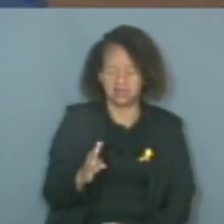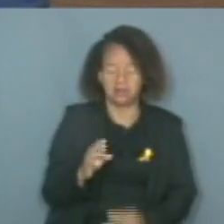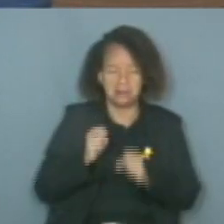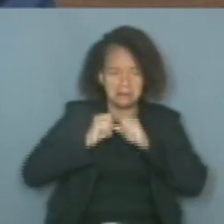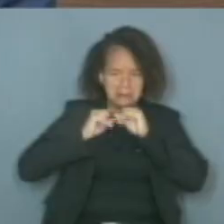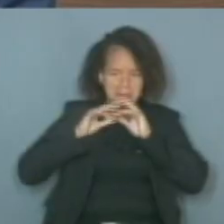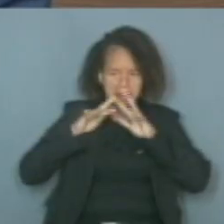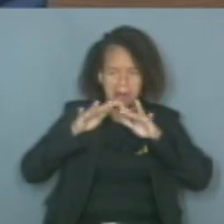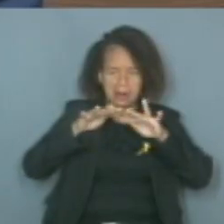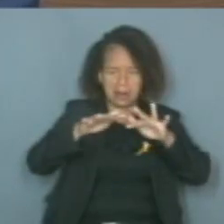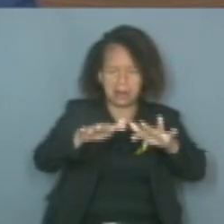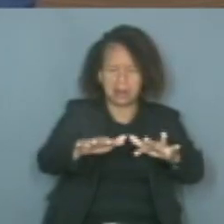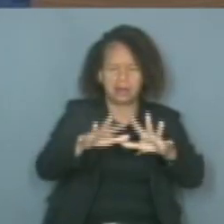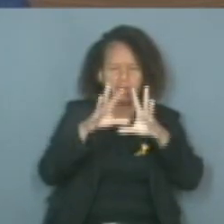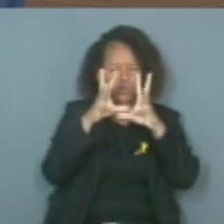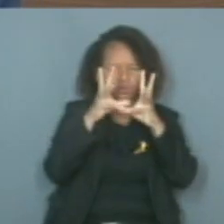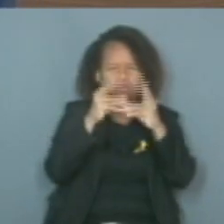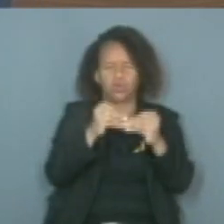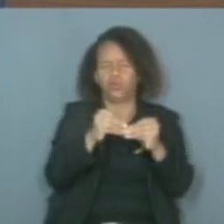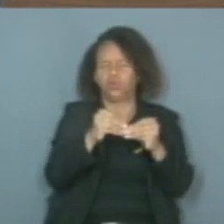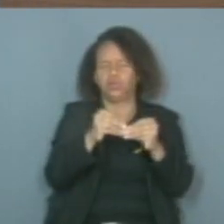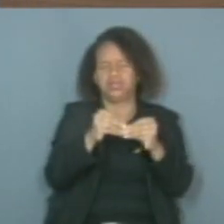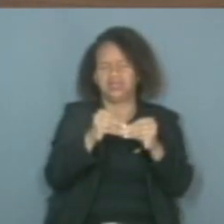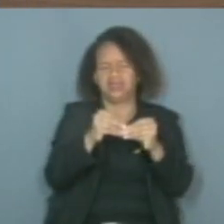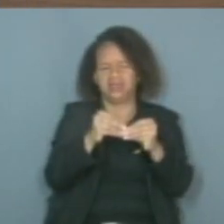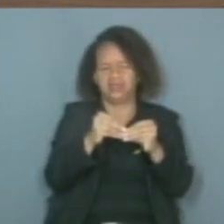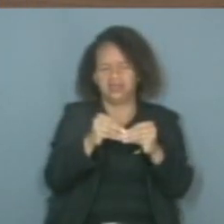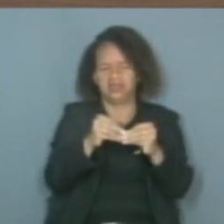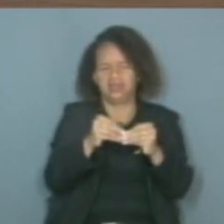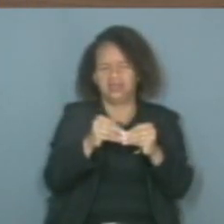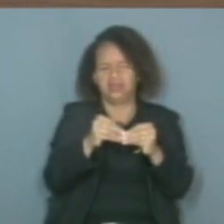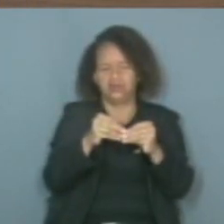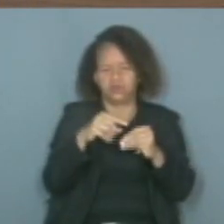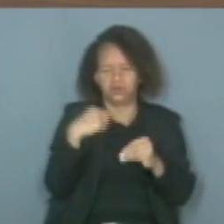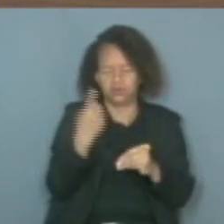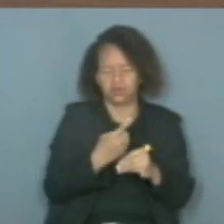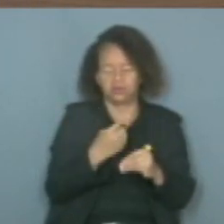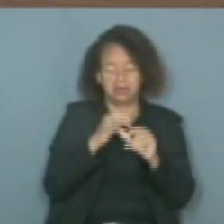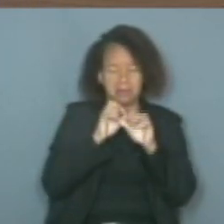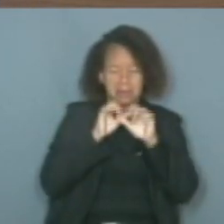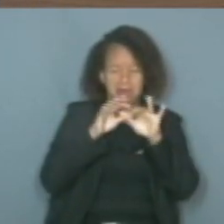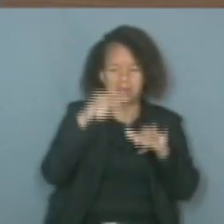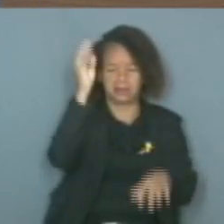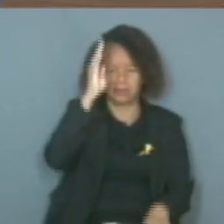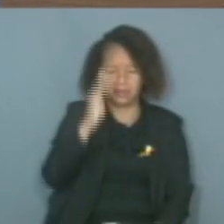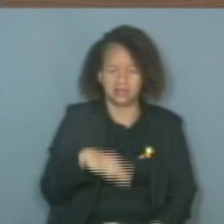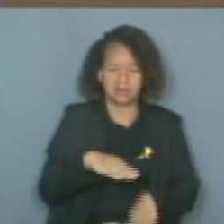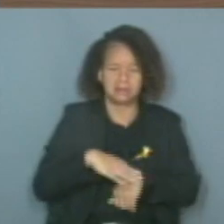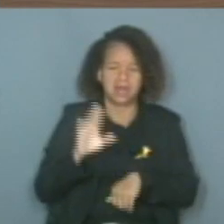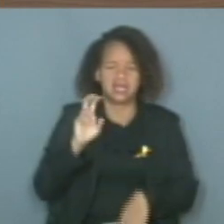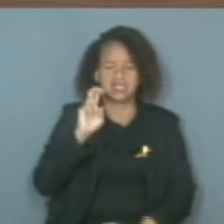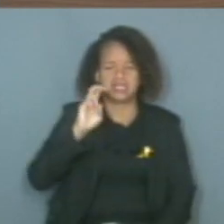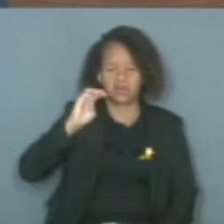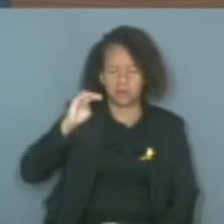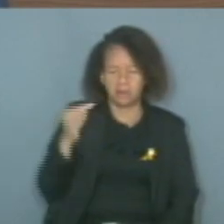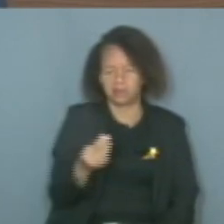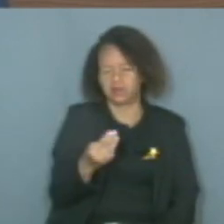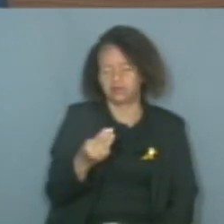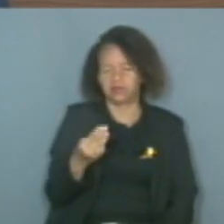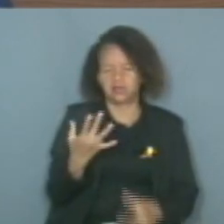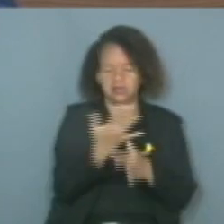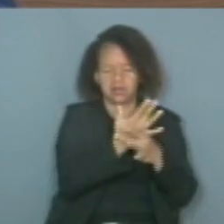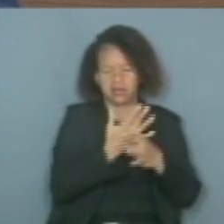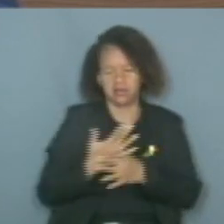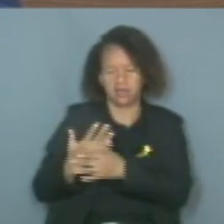reverbera para toda a cidade do nosso país, que são mais de 5.000 cidades